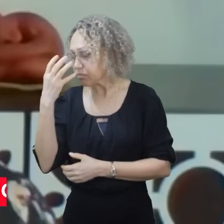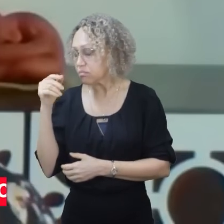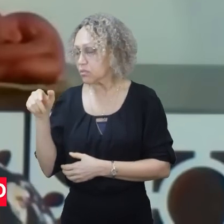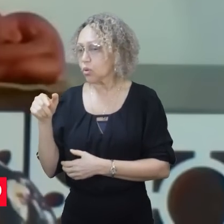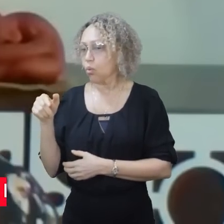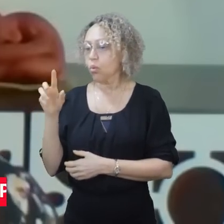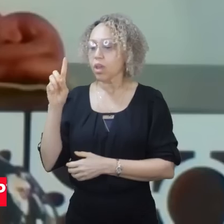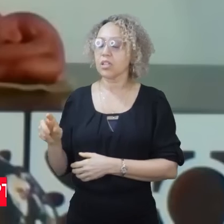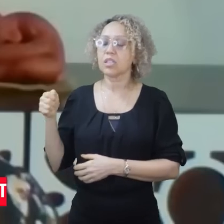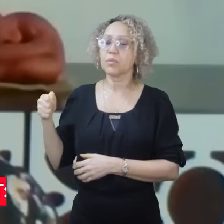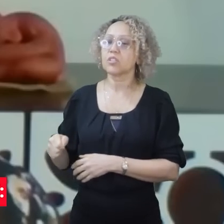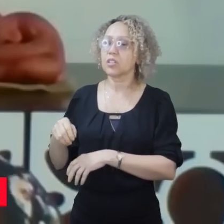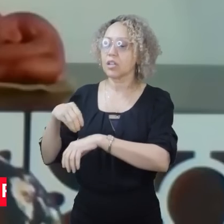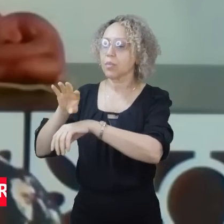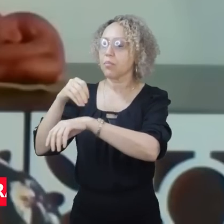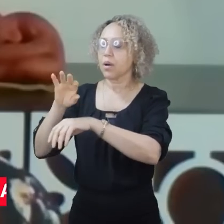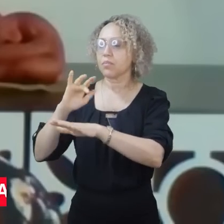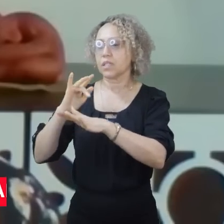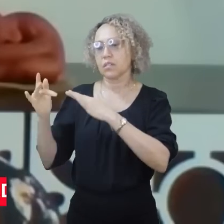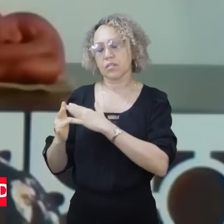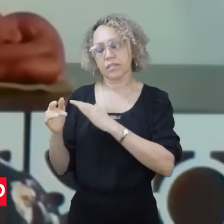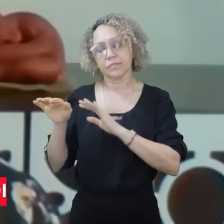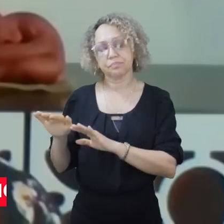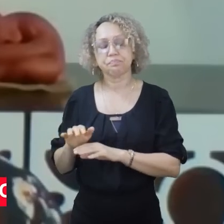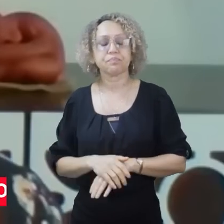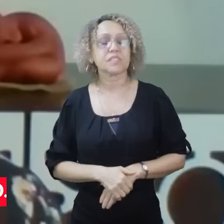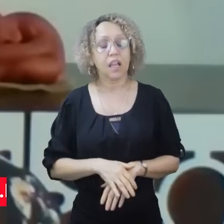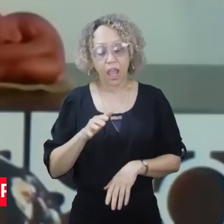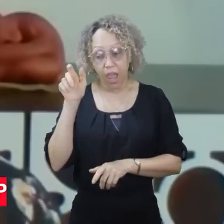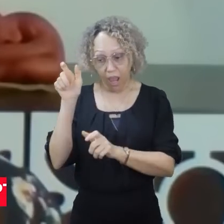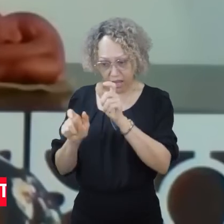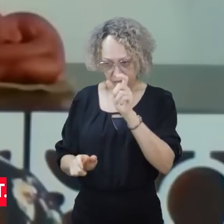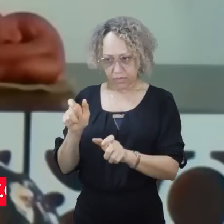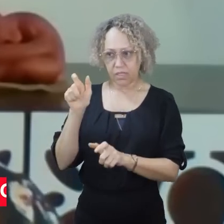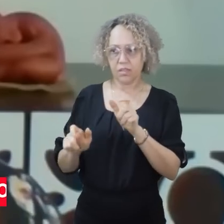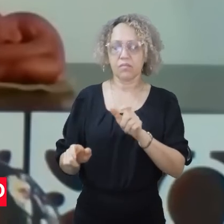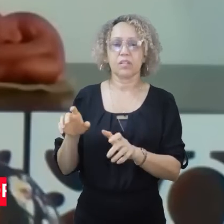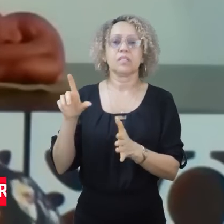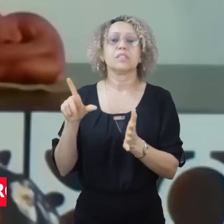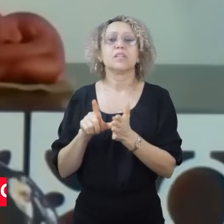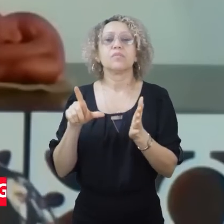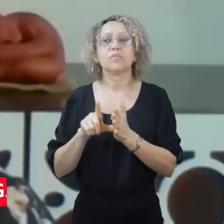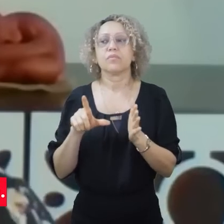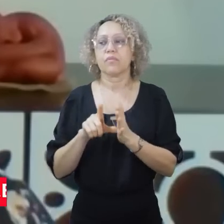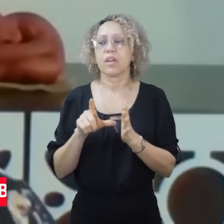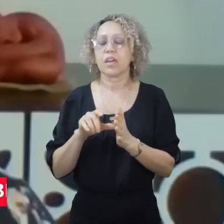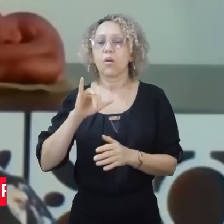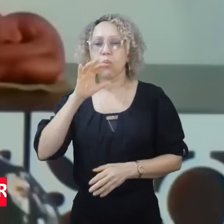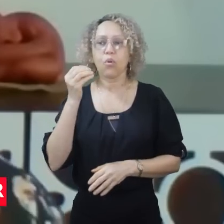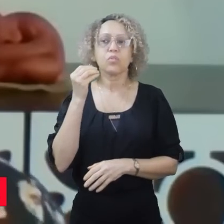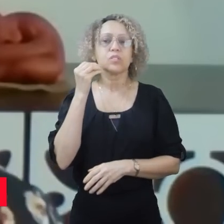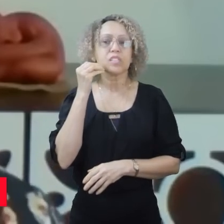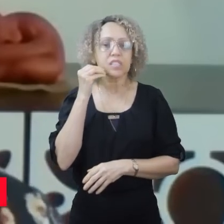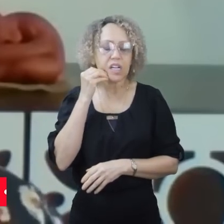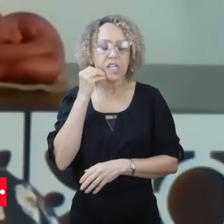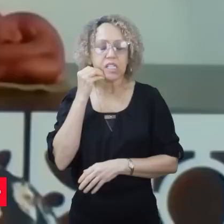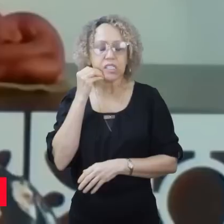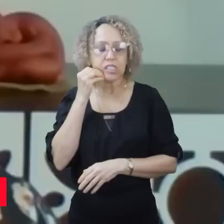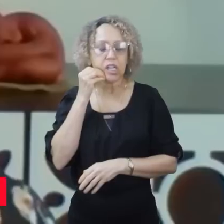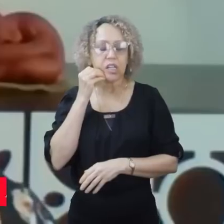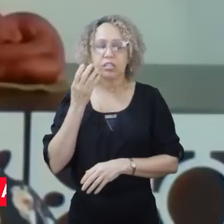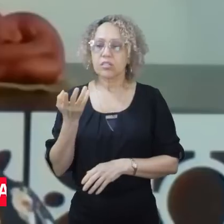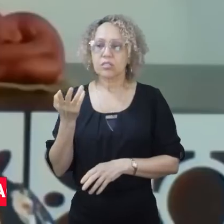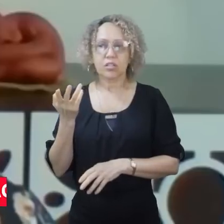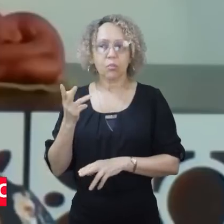disse, realmente, essas pessoas tiveram a oportunidade de não estarem presas e estão presas,